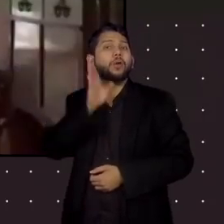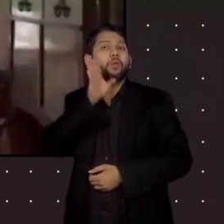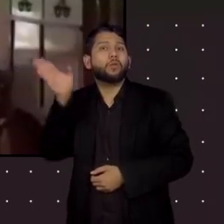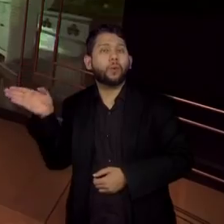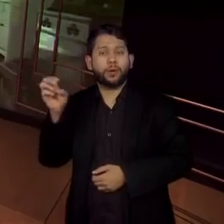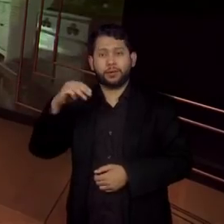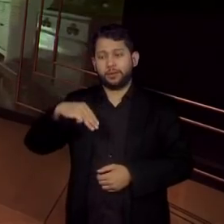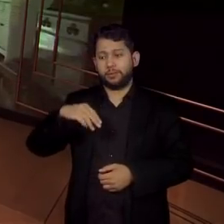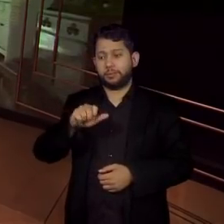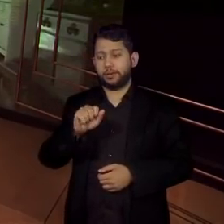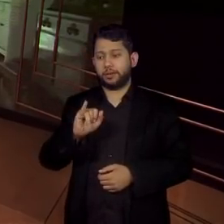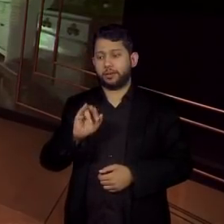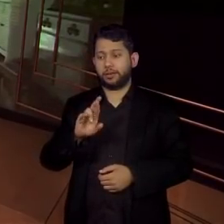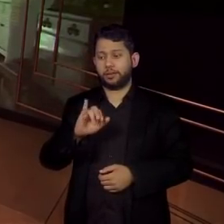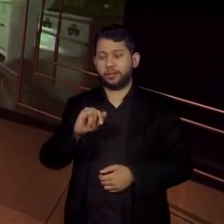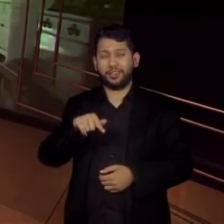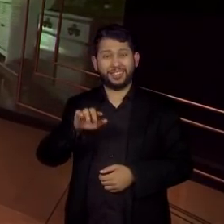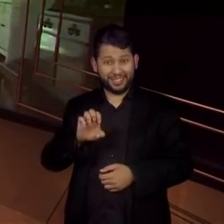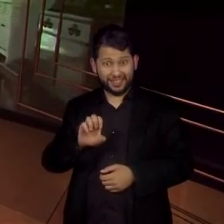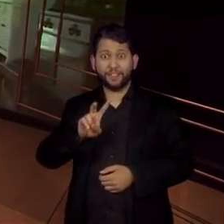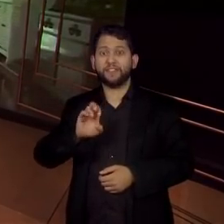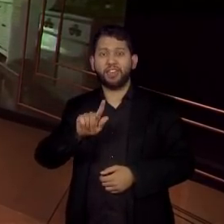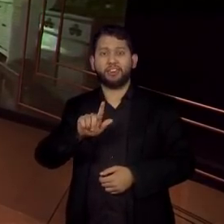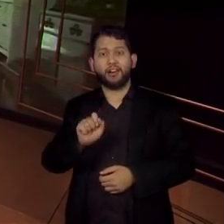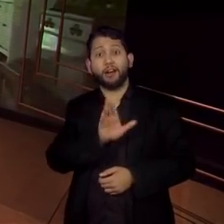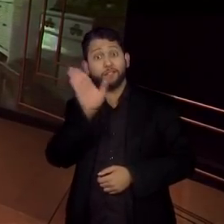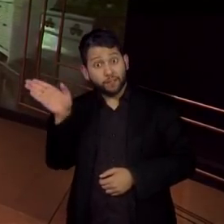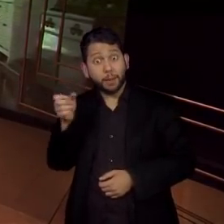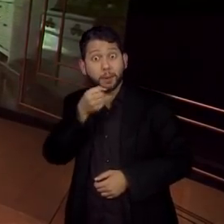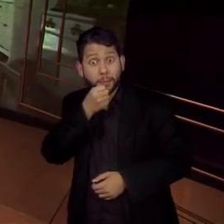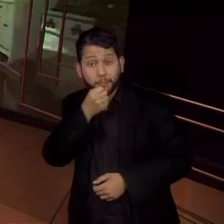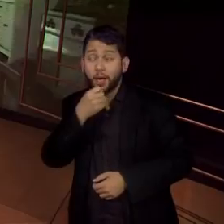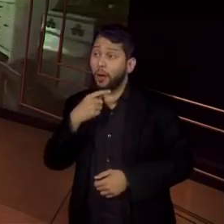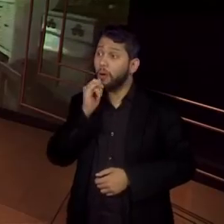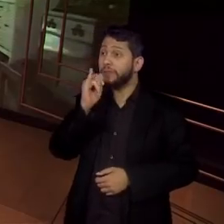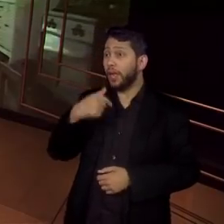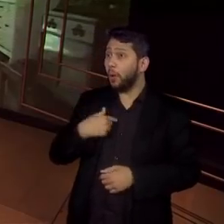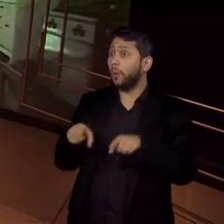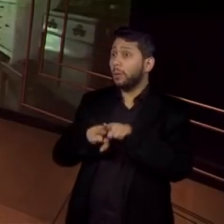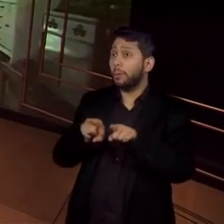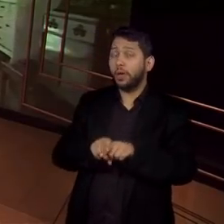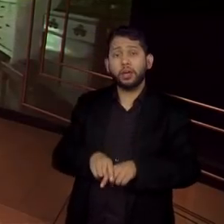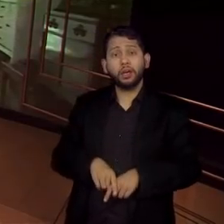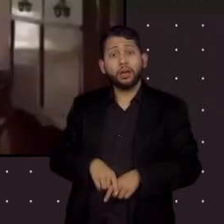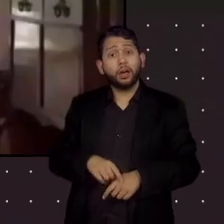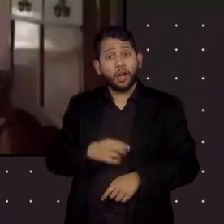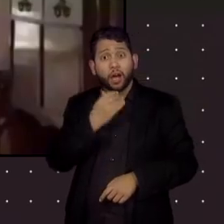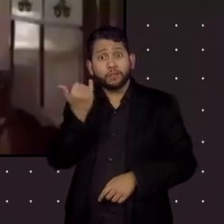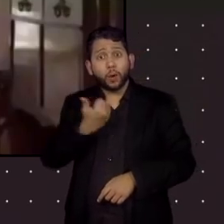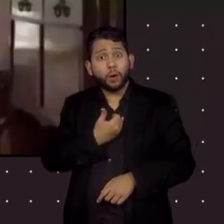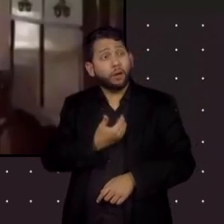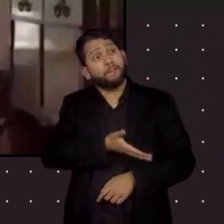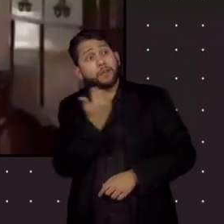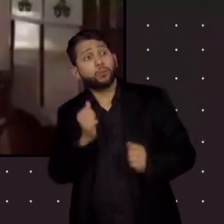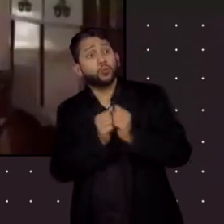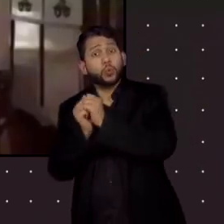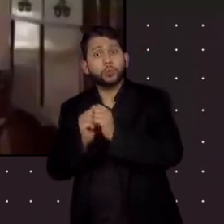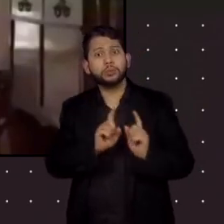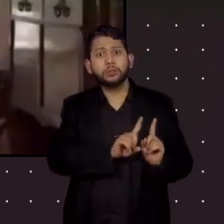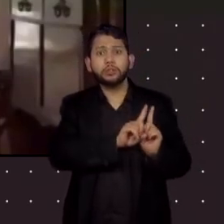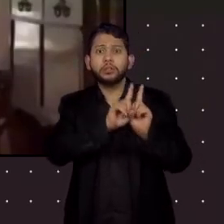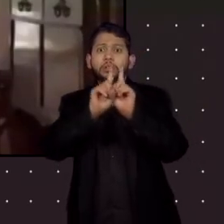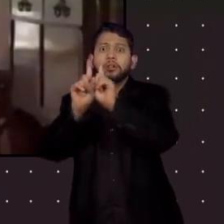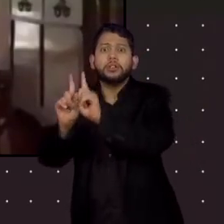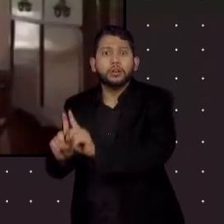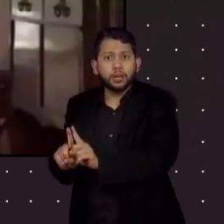Marinque Veiga. E eu falei que gostava de cantar também, desde menina. Ela falou, por que você não vai comigo? E eu chegando lá, o vovô Odilon, que